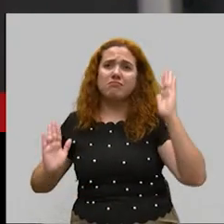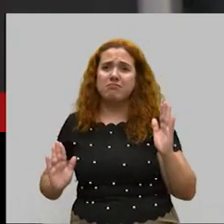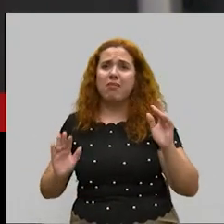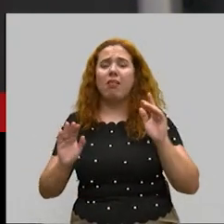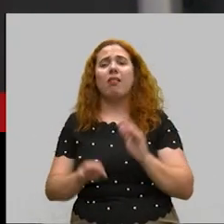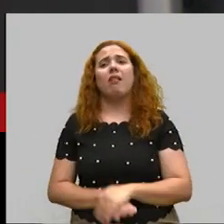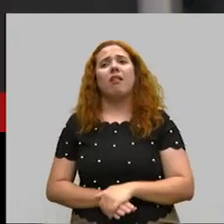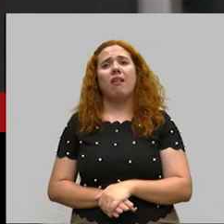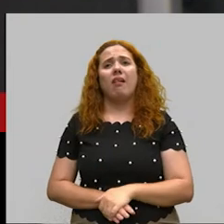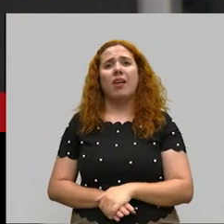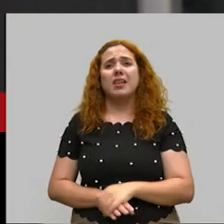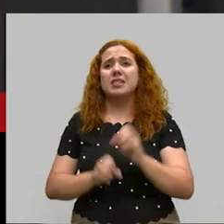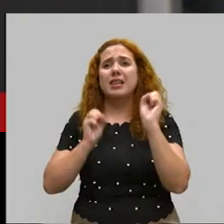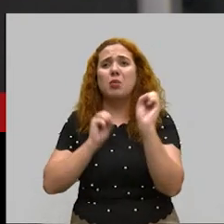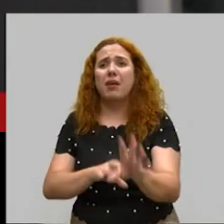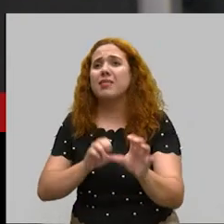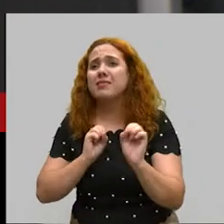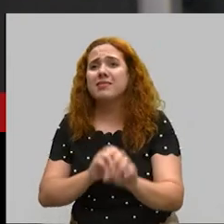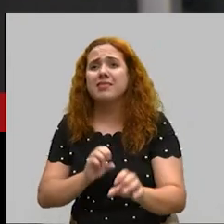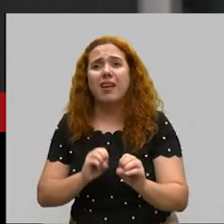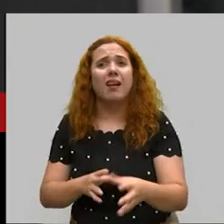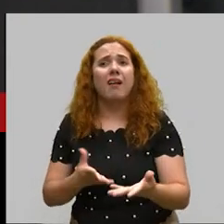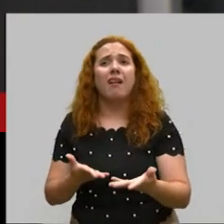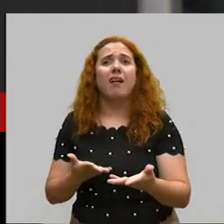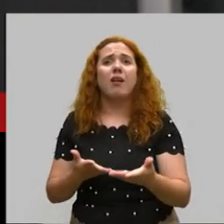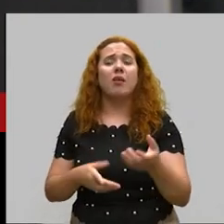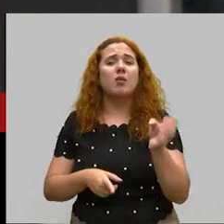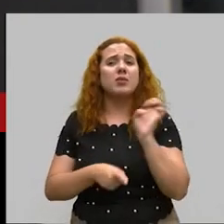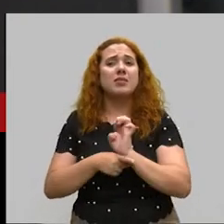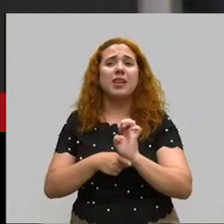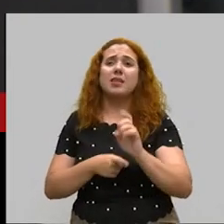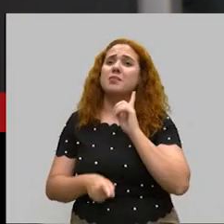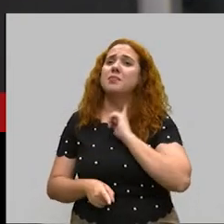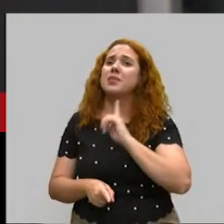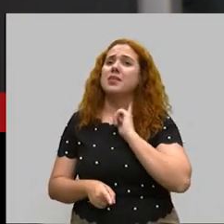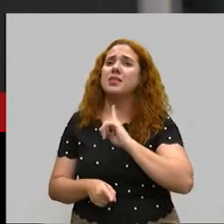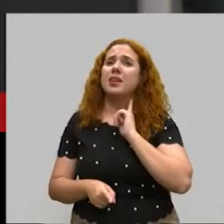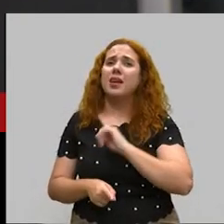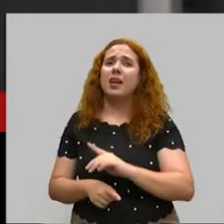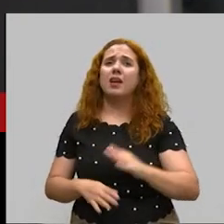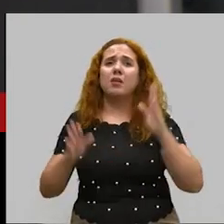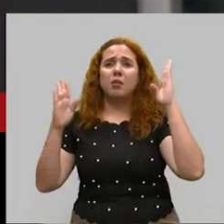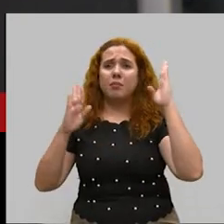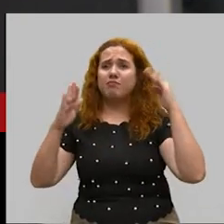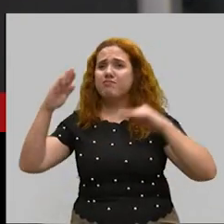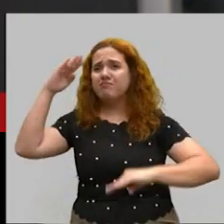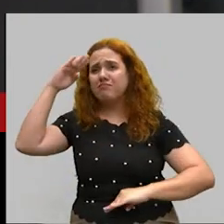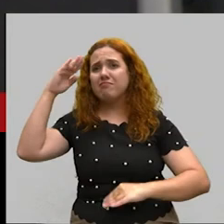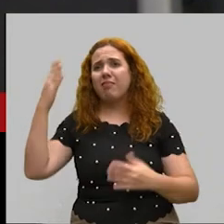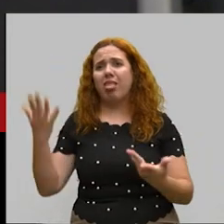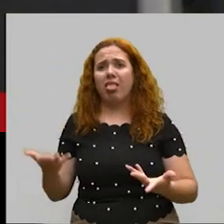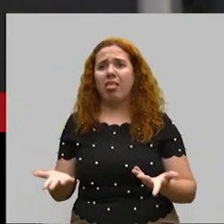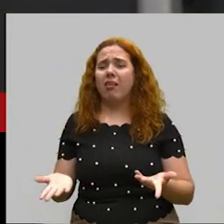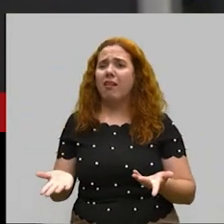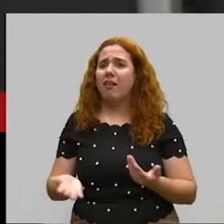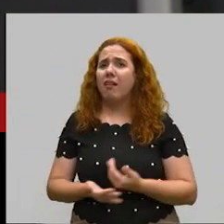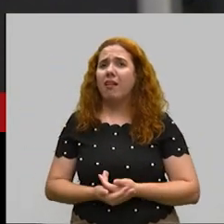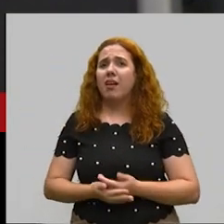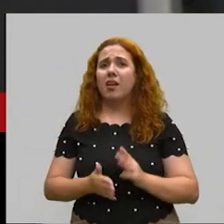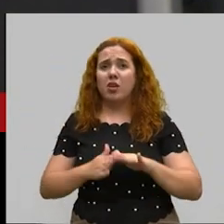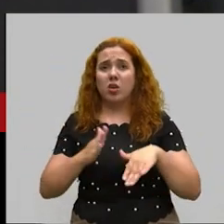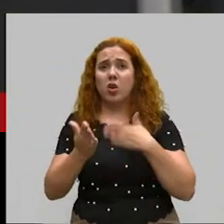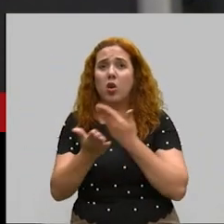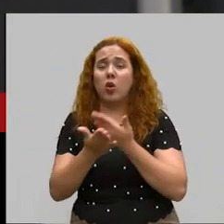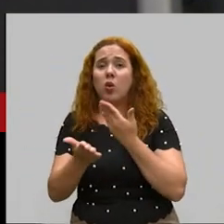gestão Educacional do nosso Estado de Minas Gerais ele é extremamente engessado a nossa escola do assentamento